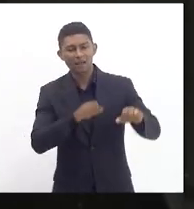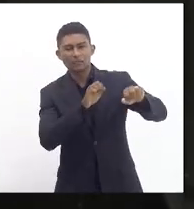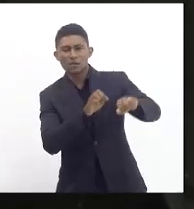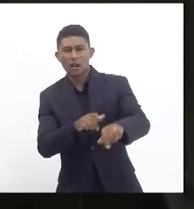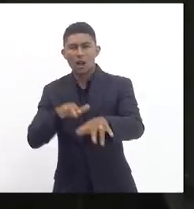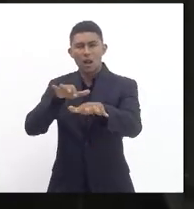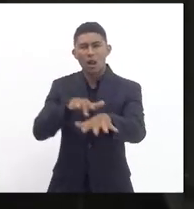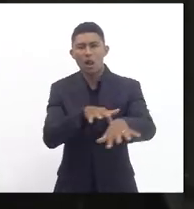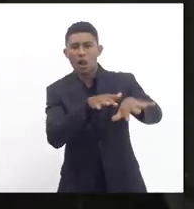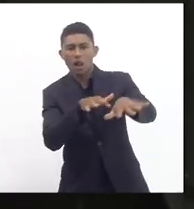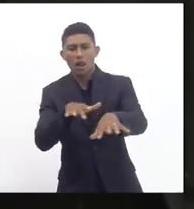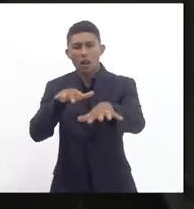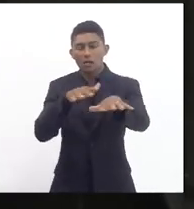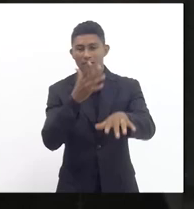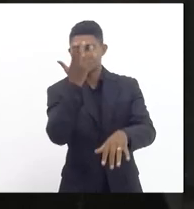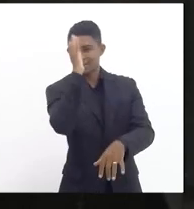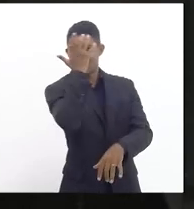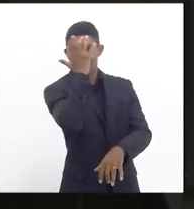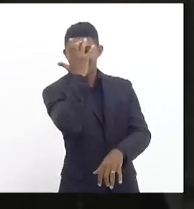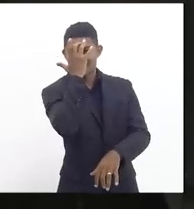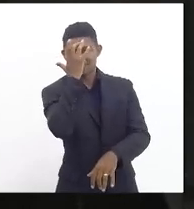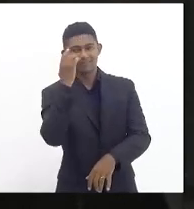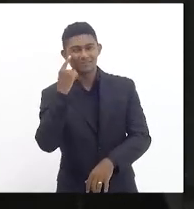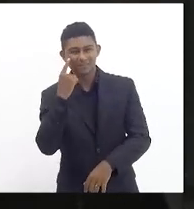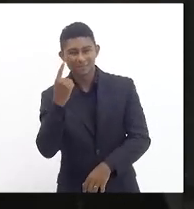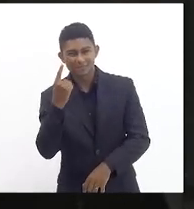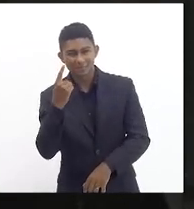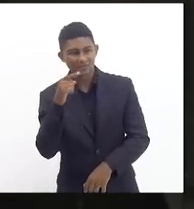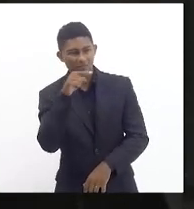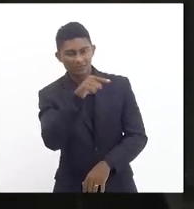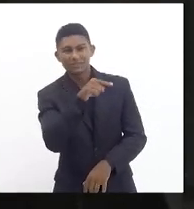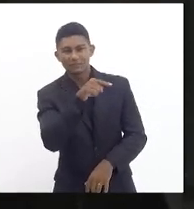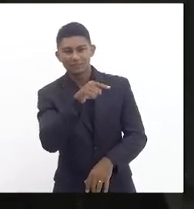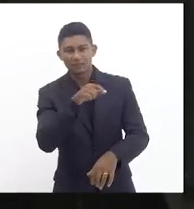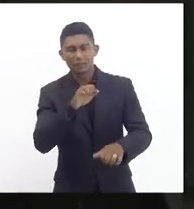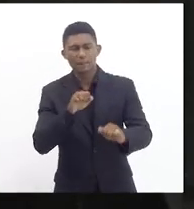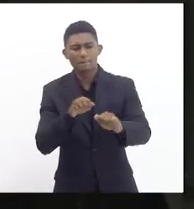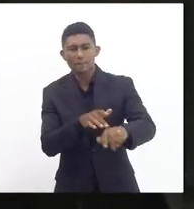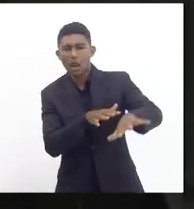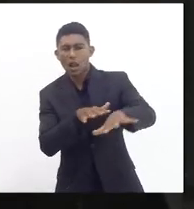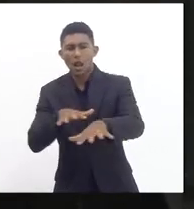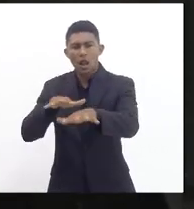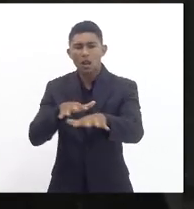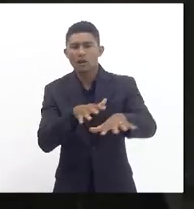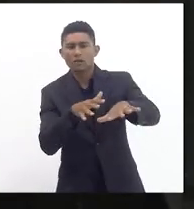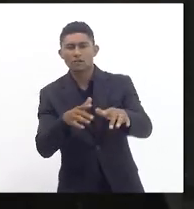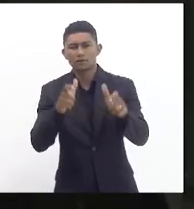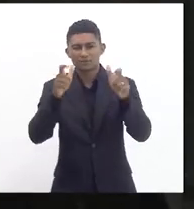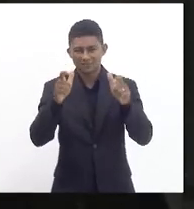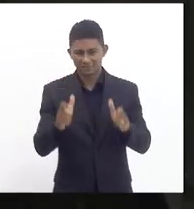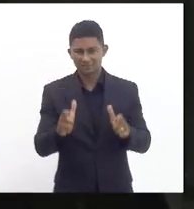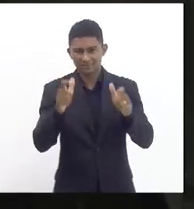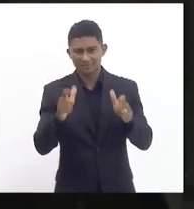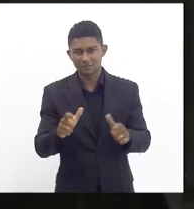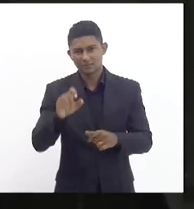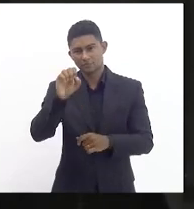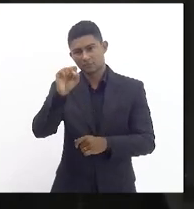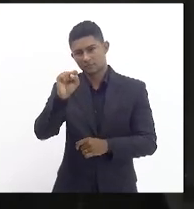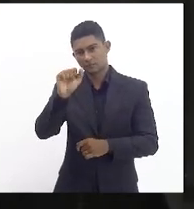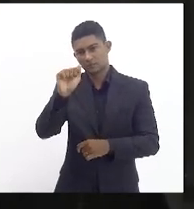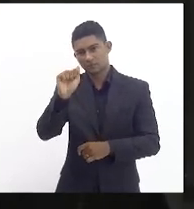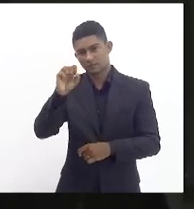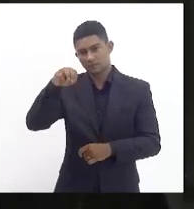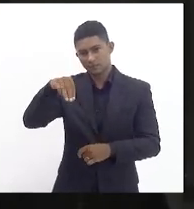Carnaval, na passarela Professor Darcy Ribeiro, popular Sambódromo.